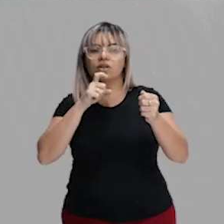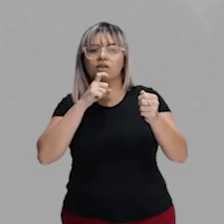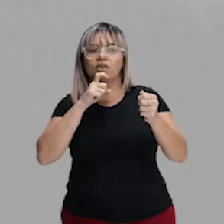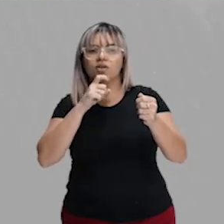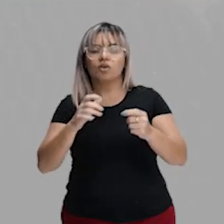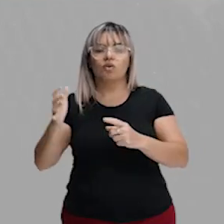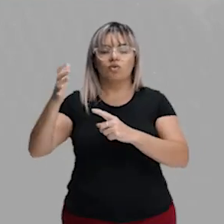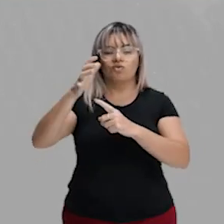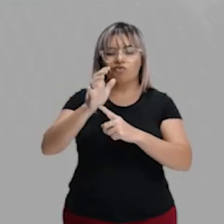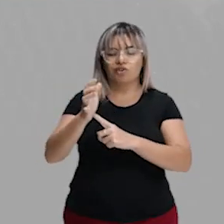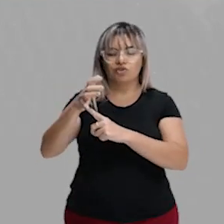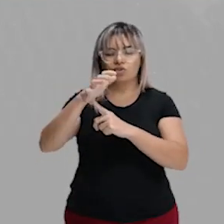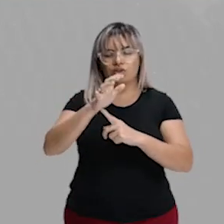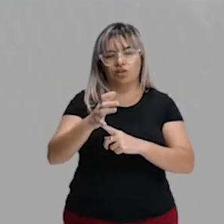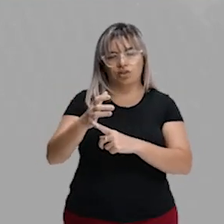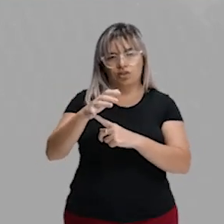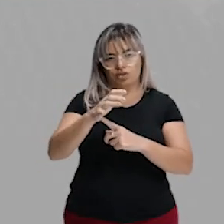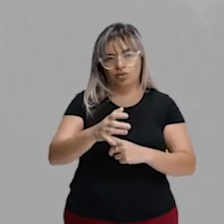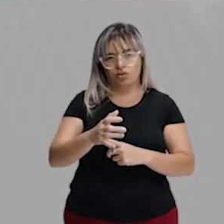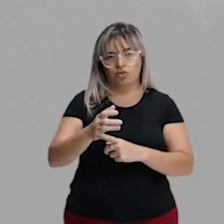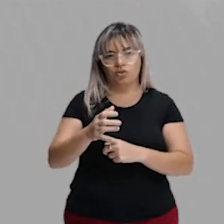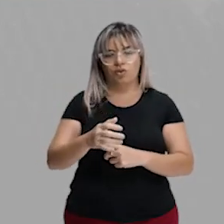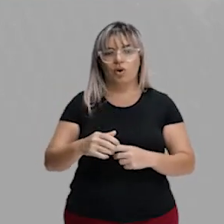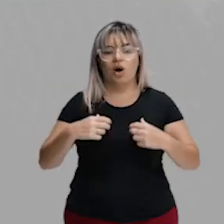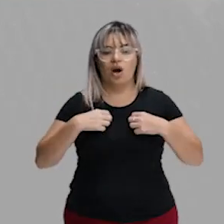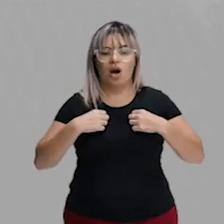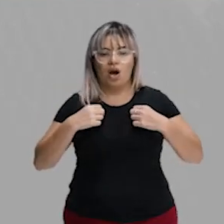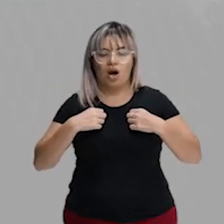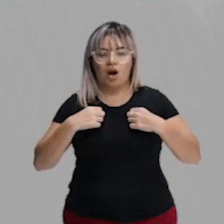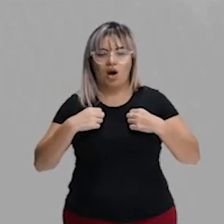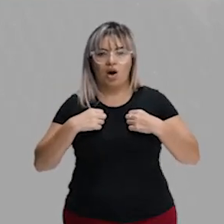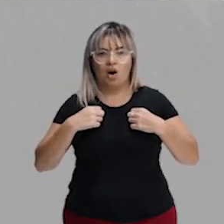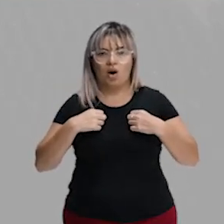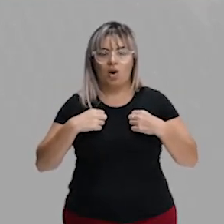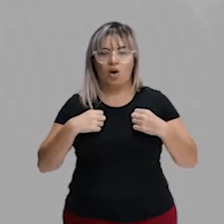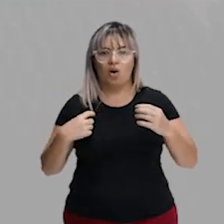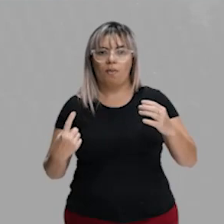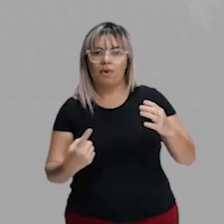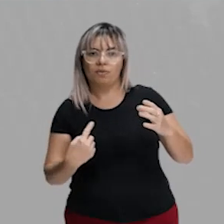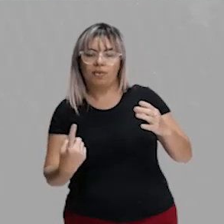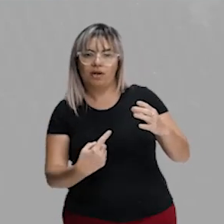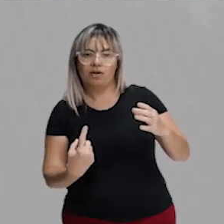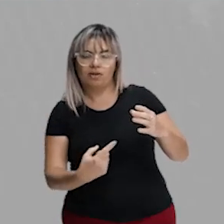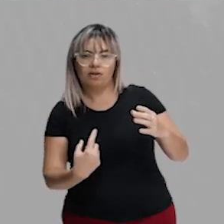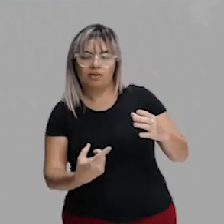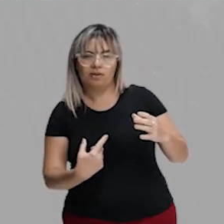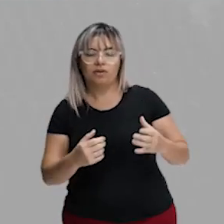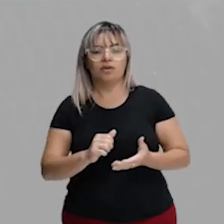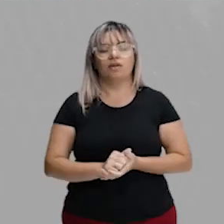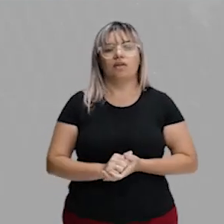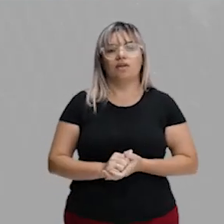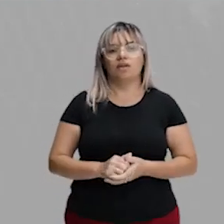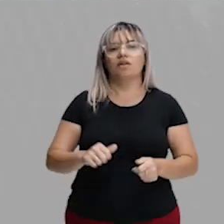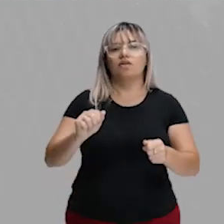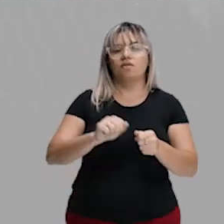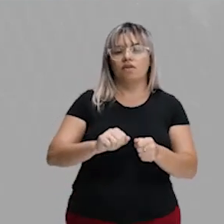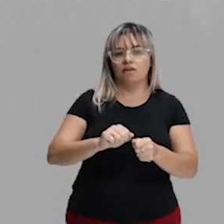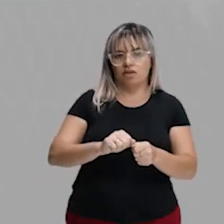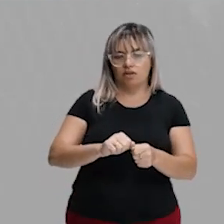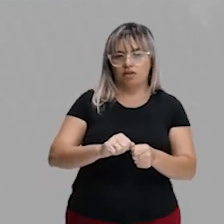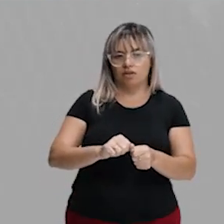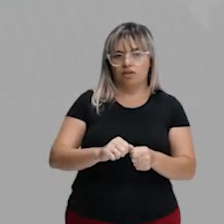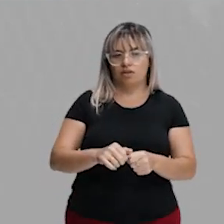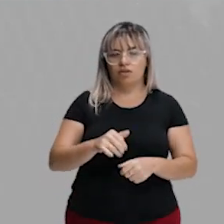lavar, dentre outros dispositivos que vocês vão encontrar na casa de vocês que façam esse tipo de transformação. Okay? Esses